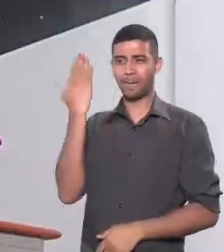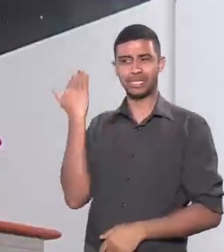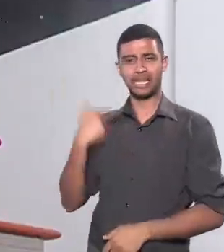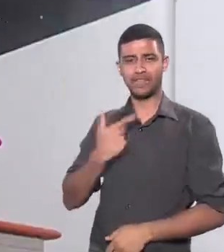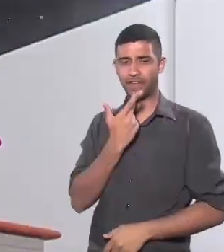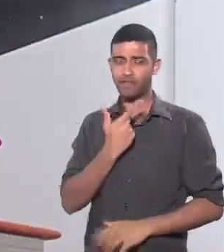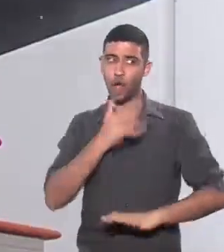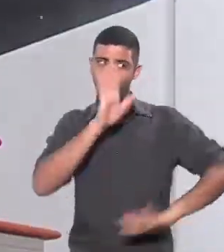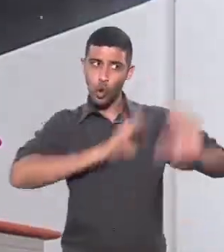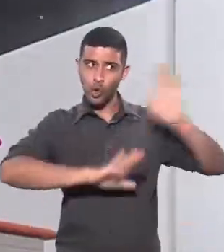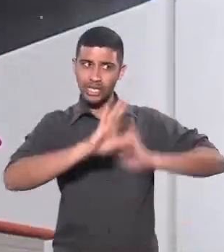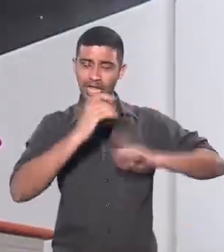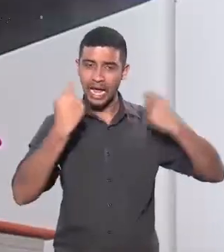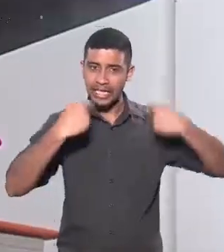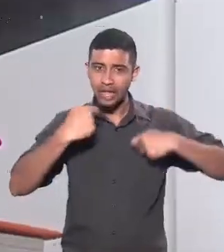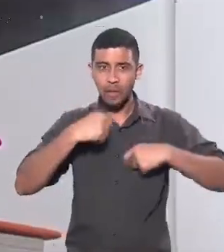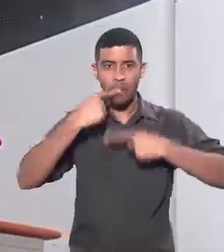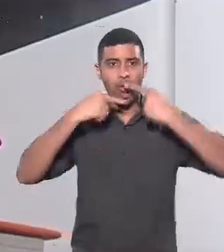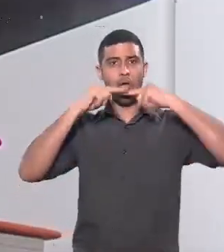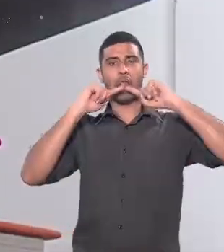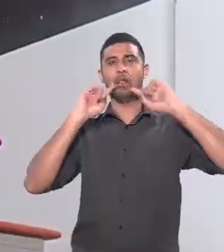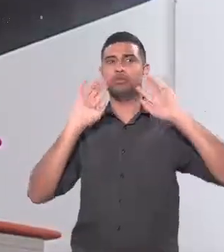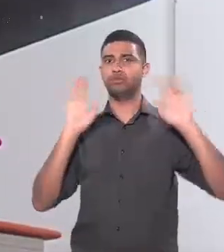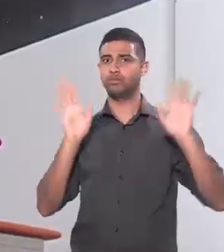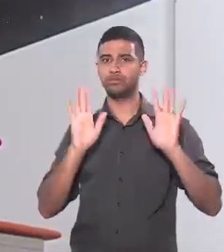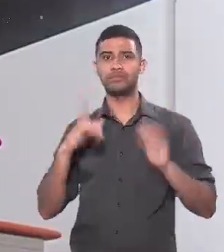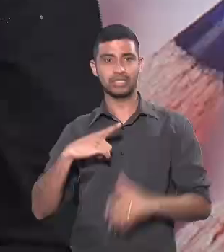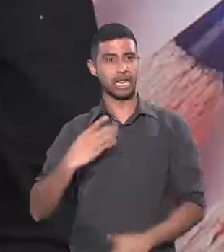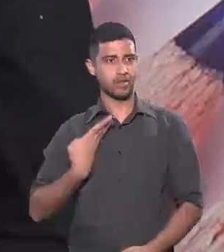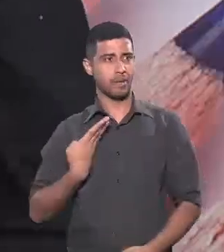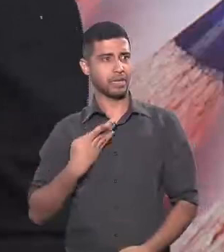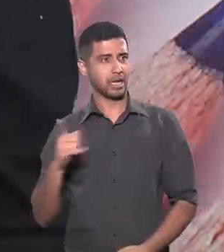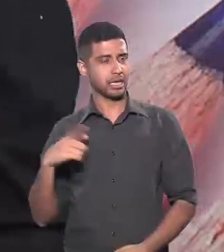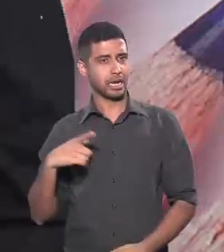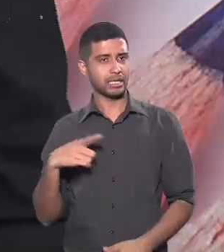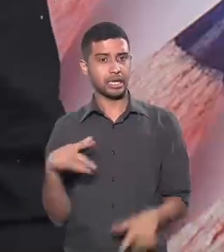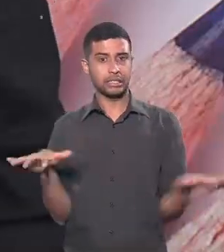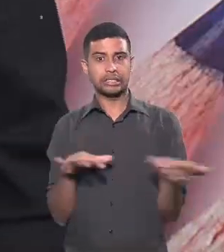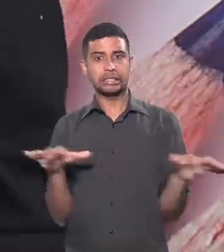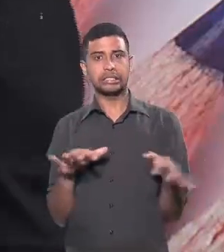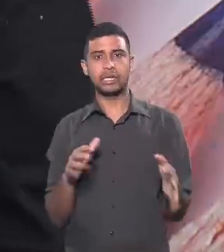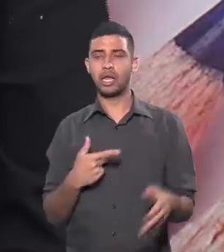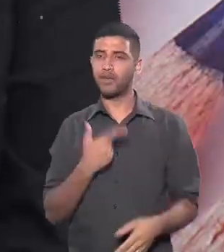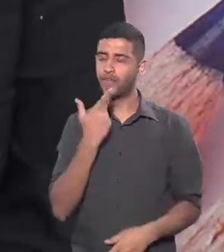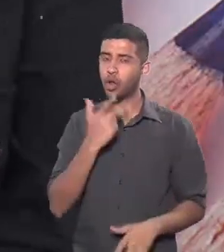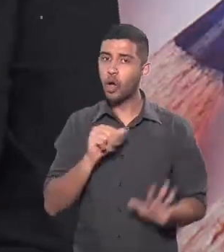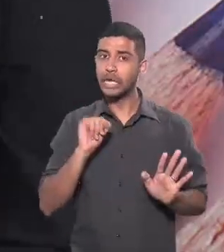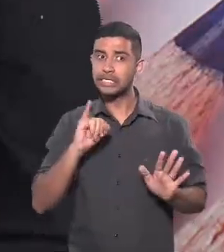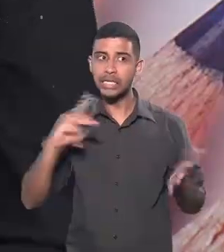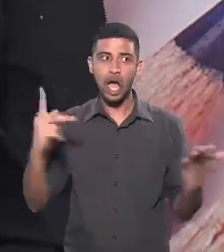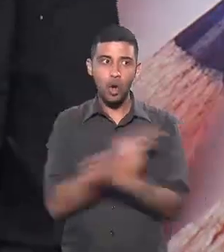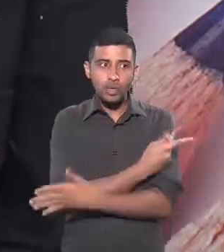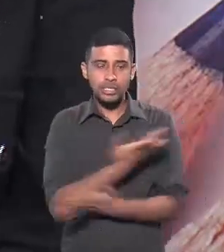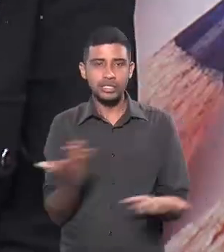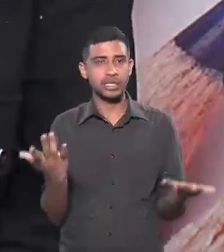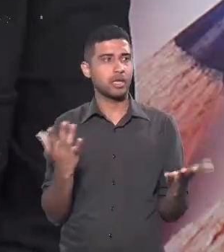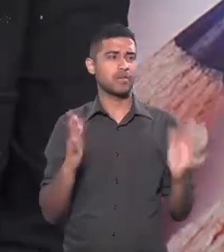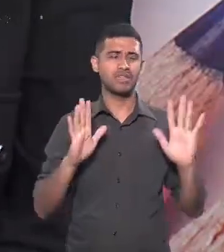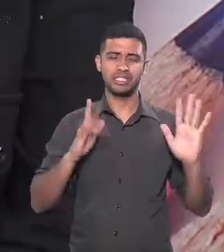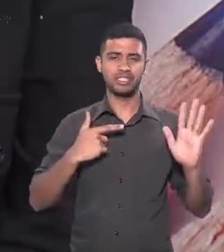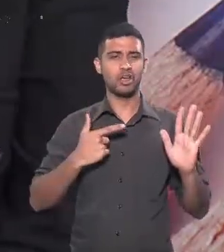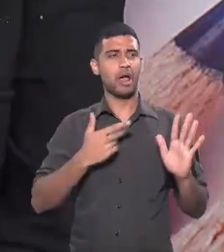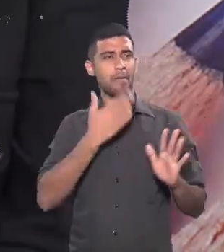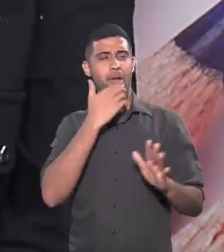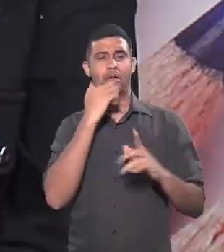ela falava assim, ó, cuidado, língua enrola, tinha que botar dele, achar que tinha que segurar a língua. Eu tenho uma amiga que tem epilepsia. E ela falou pra mim, olha, se eu tiver uma crise algum